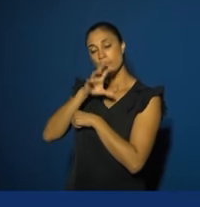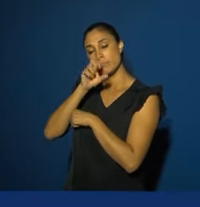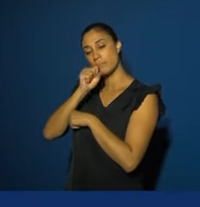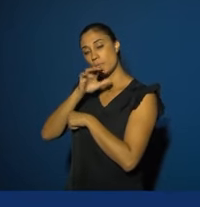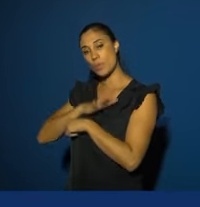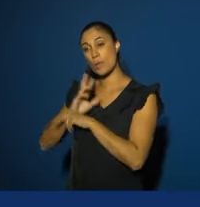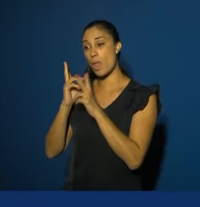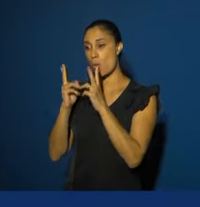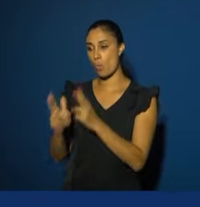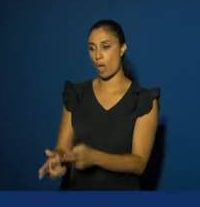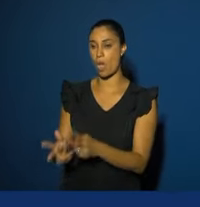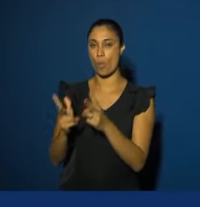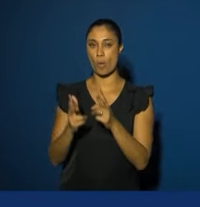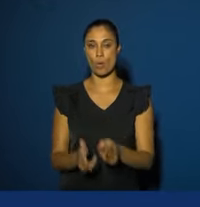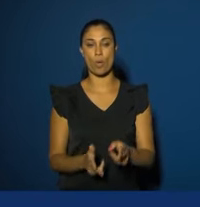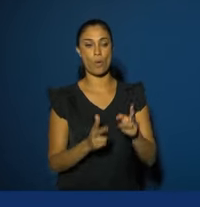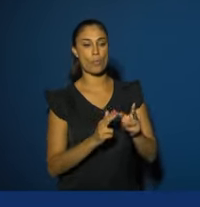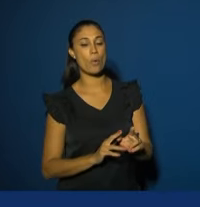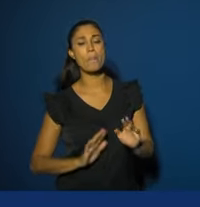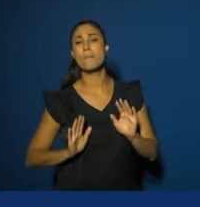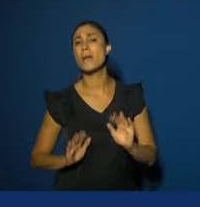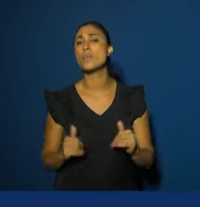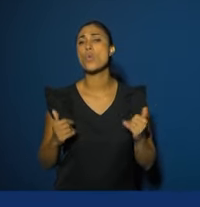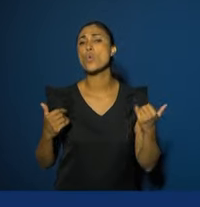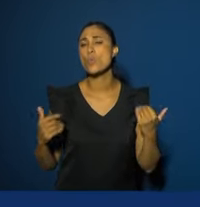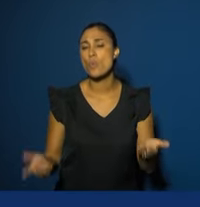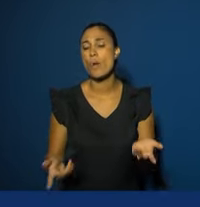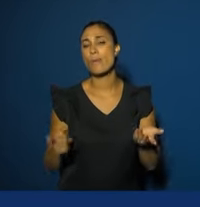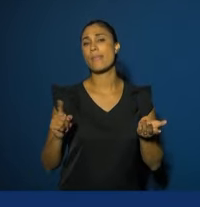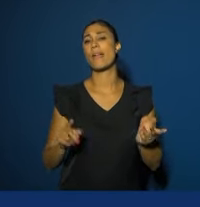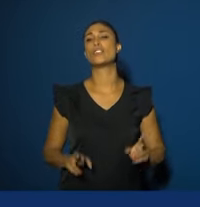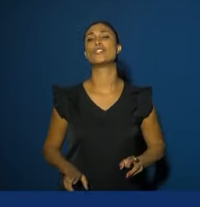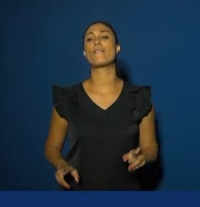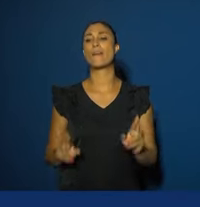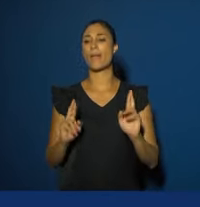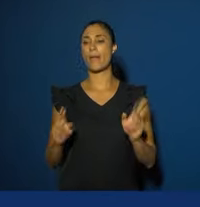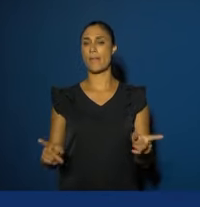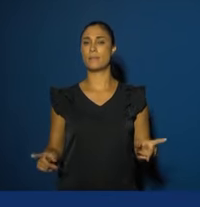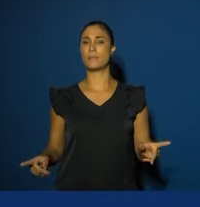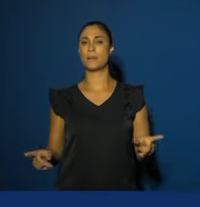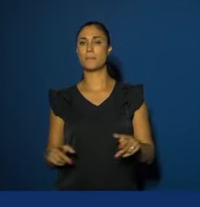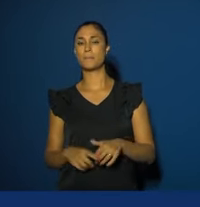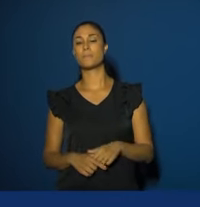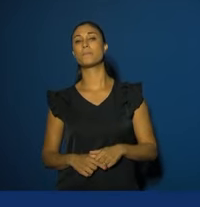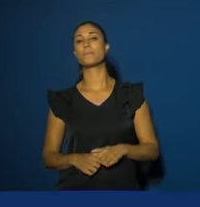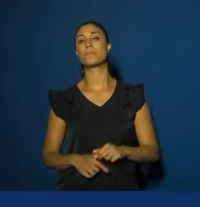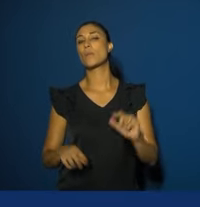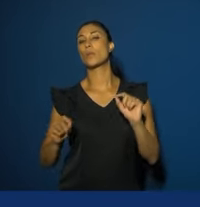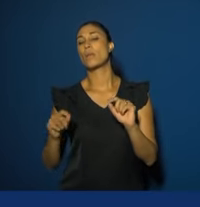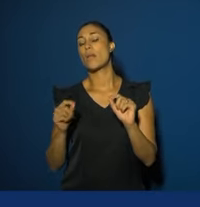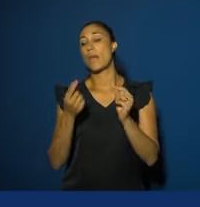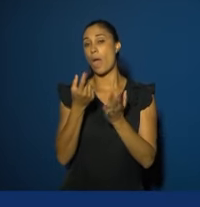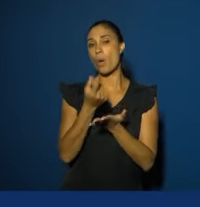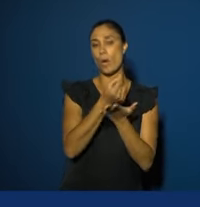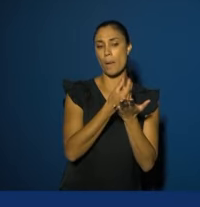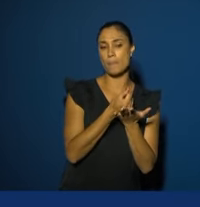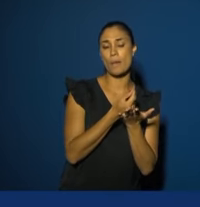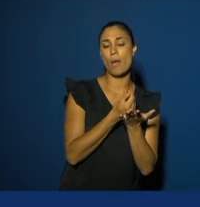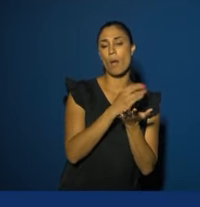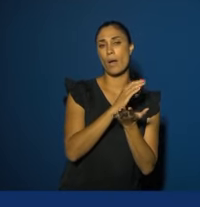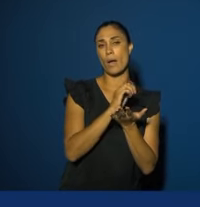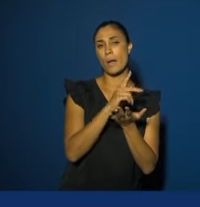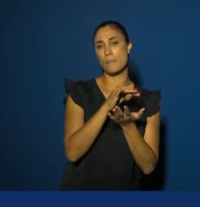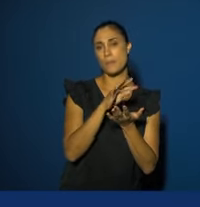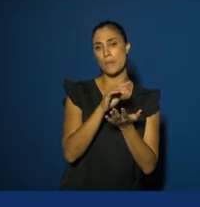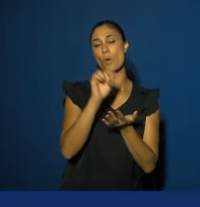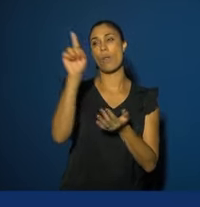isso são os mesmos Qual que é a grande diferença A grande diferença é o capital e